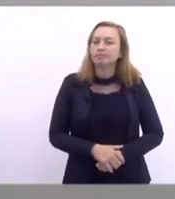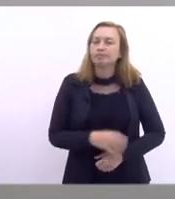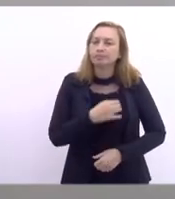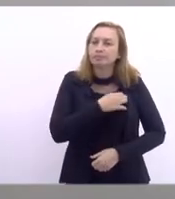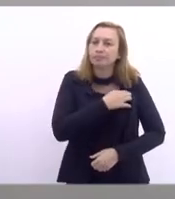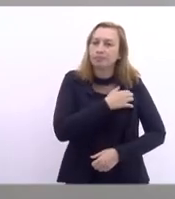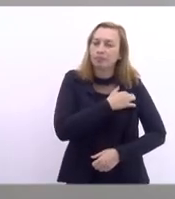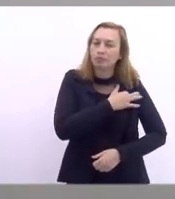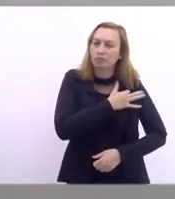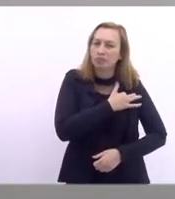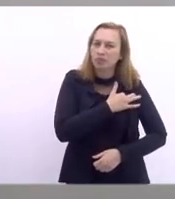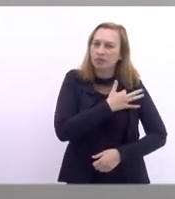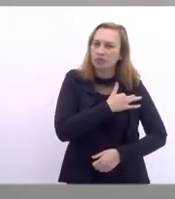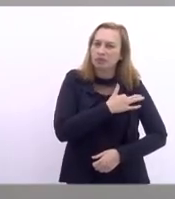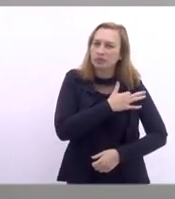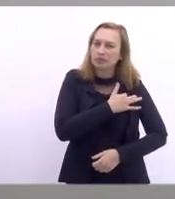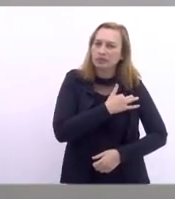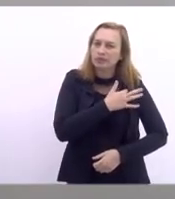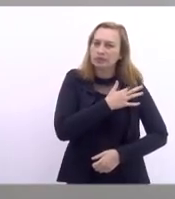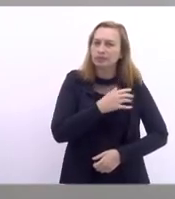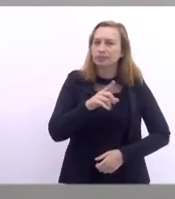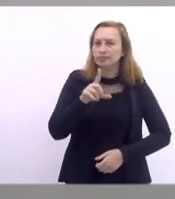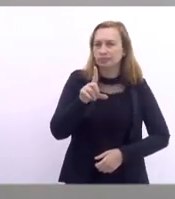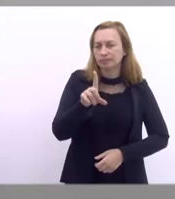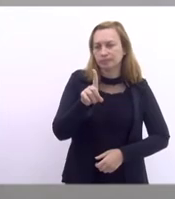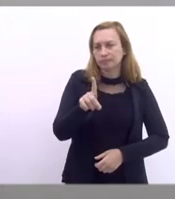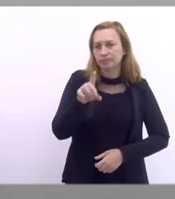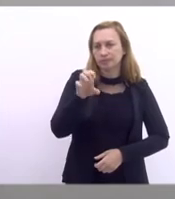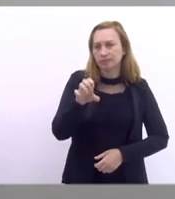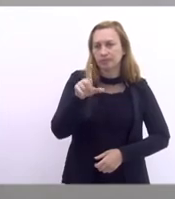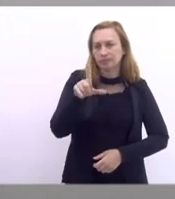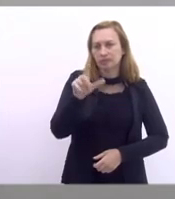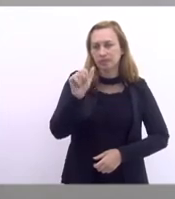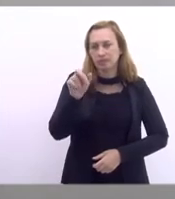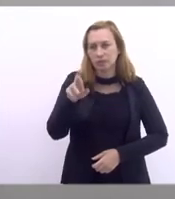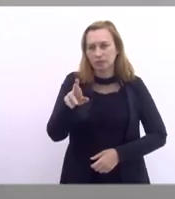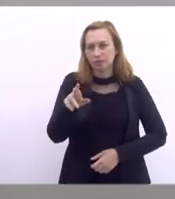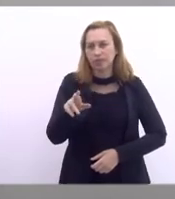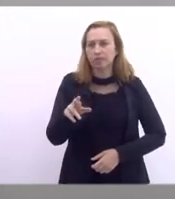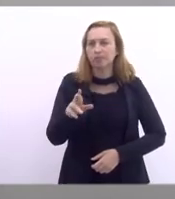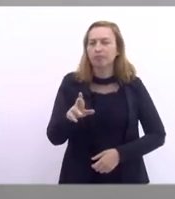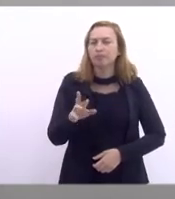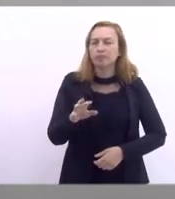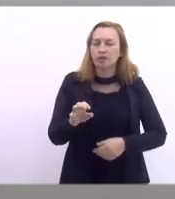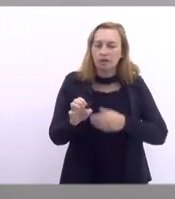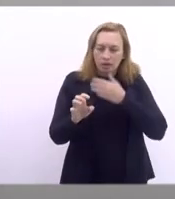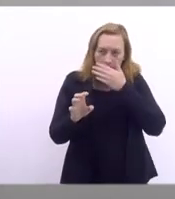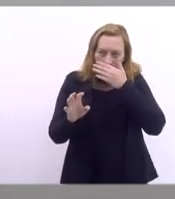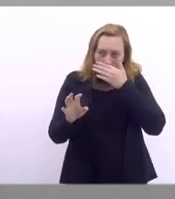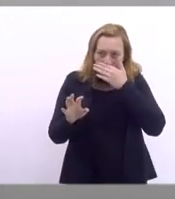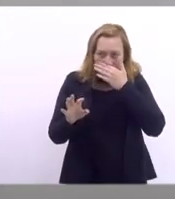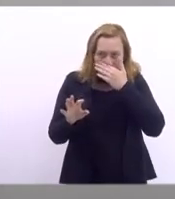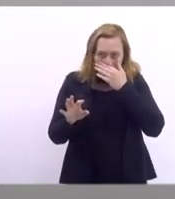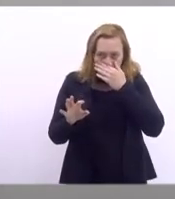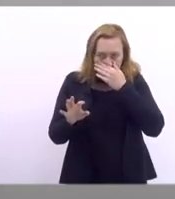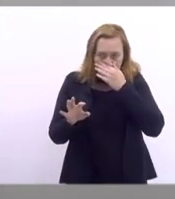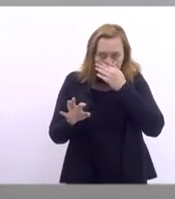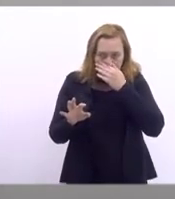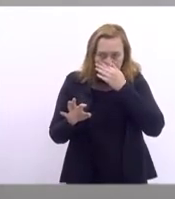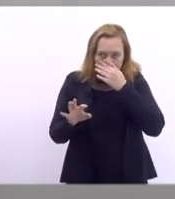operação dela Where deriva deriva de uma